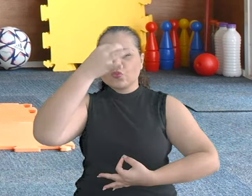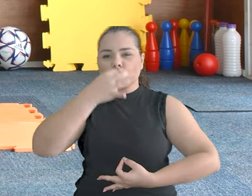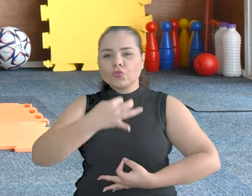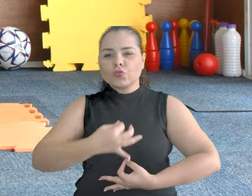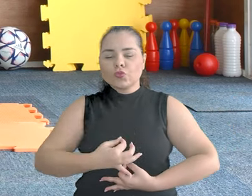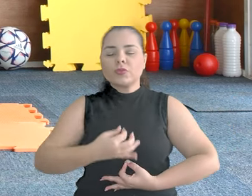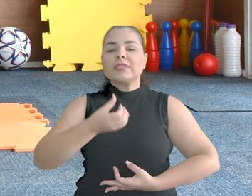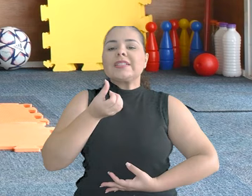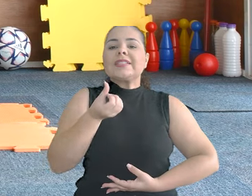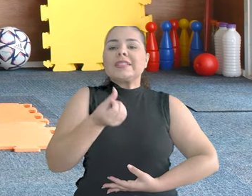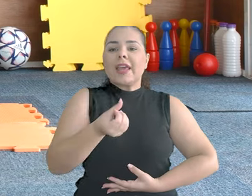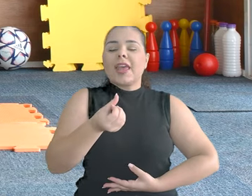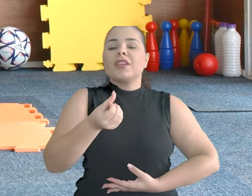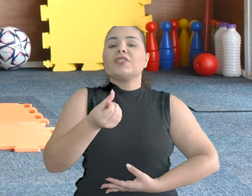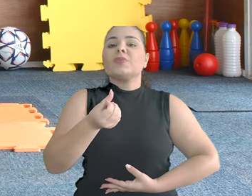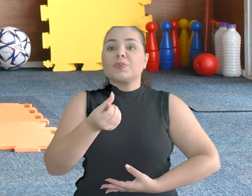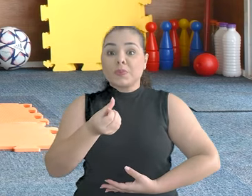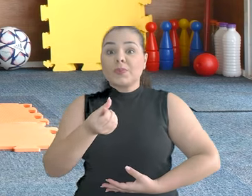seis